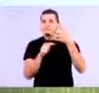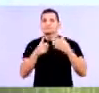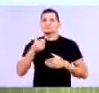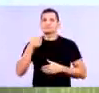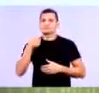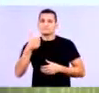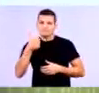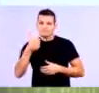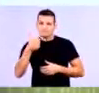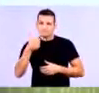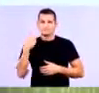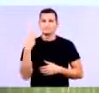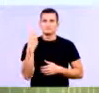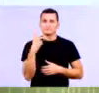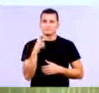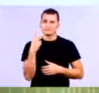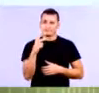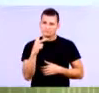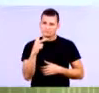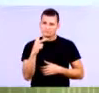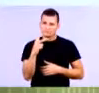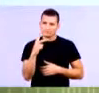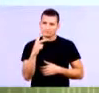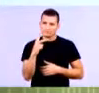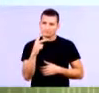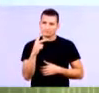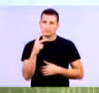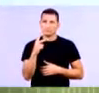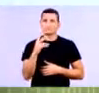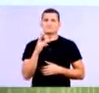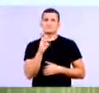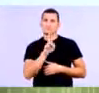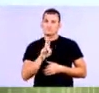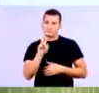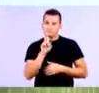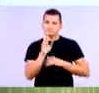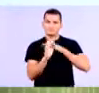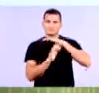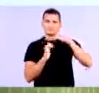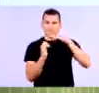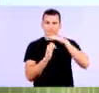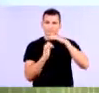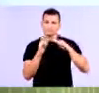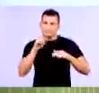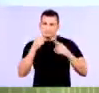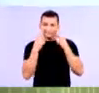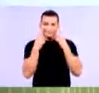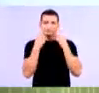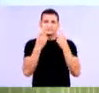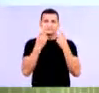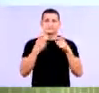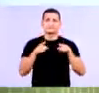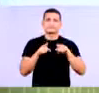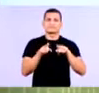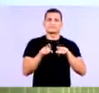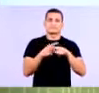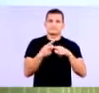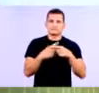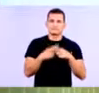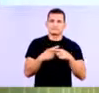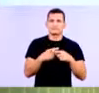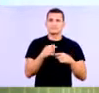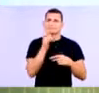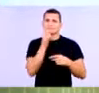positivos para seu real uso na empresa. Isso é interessante, porque qualquer